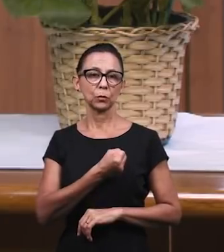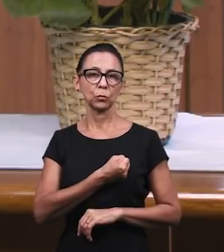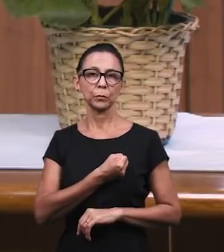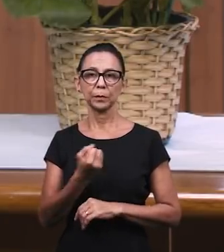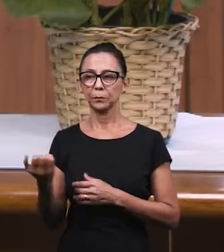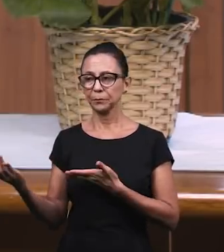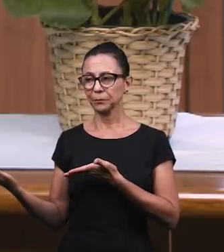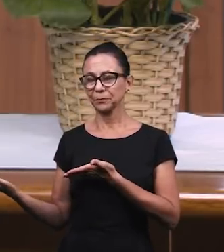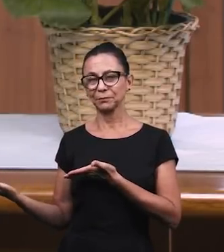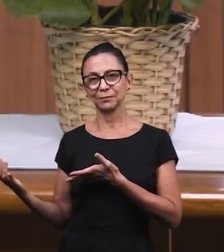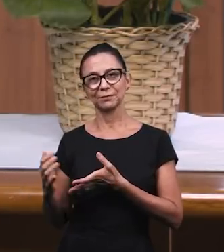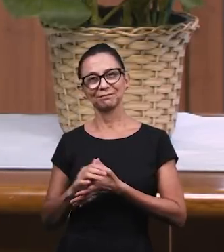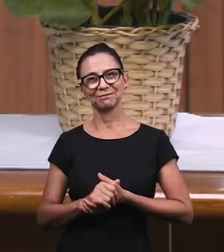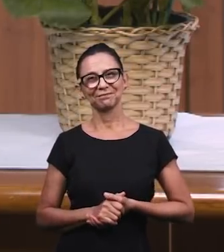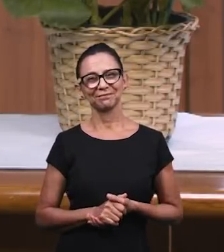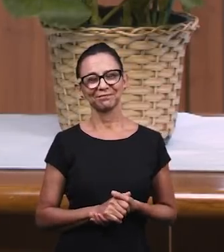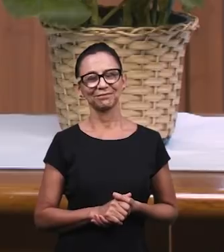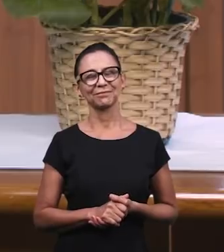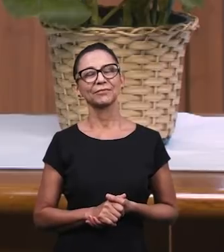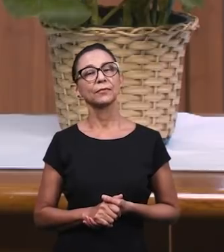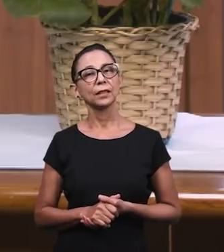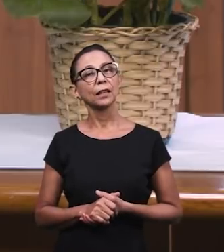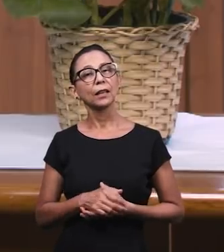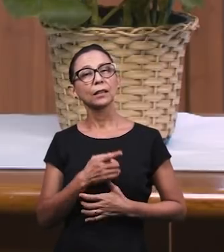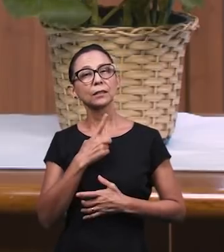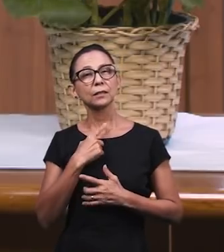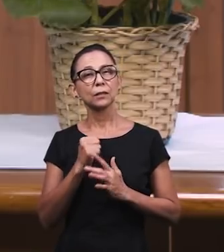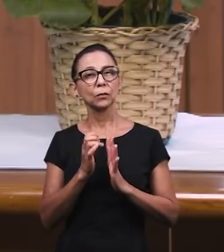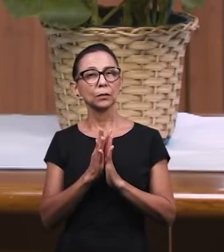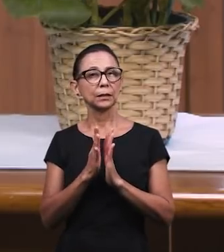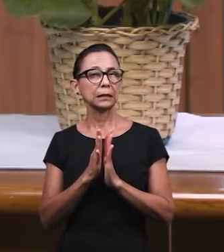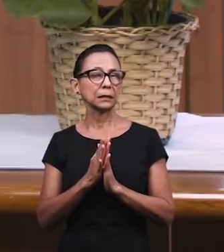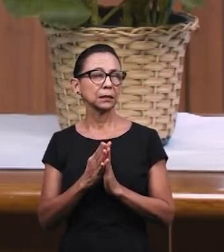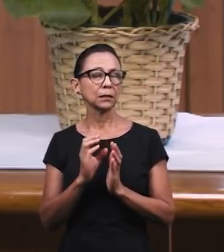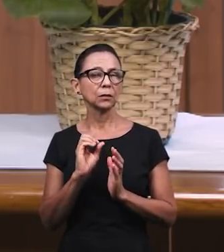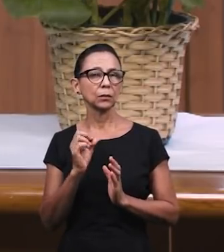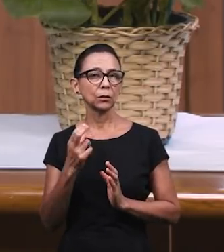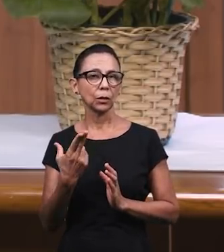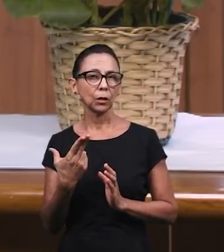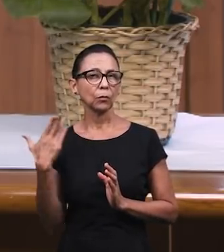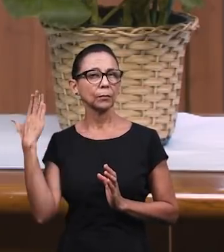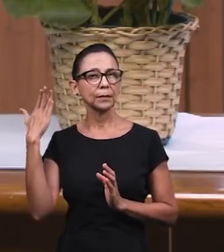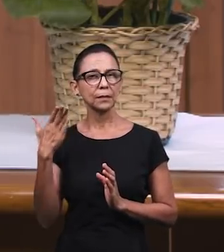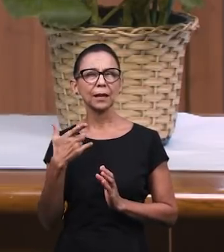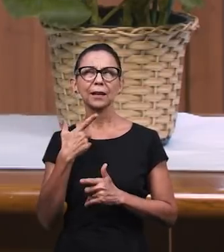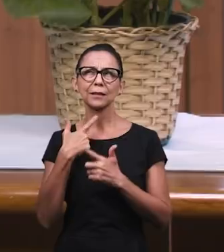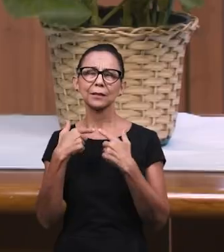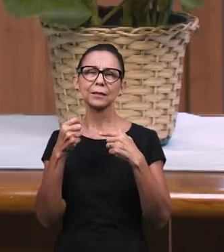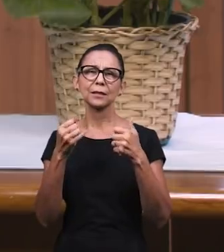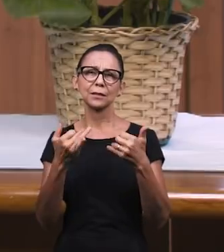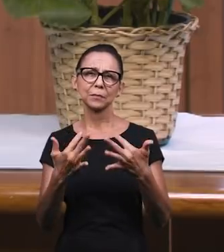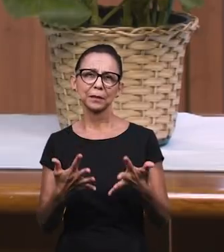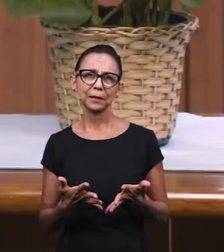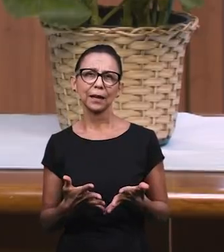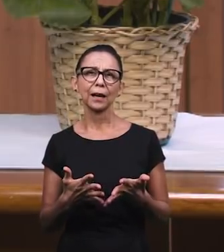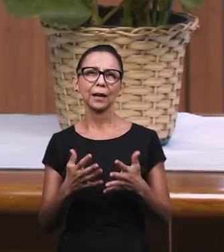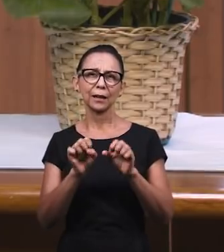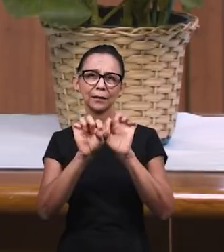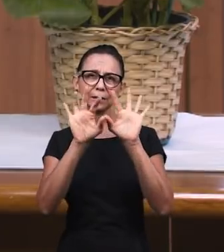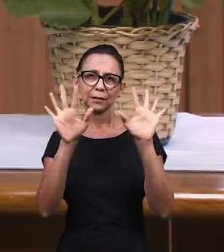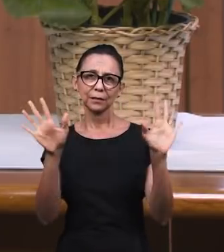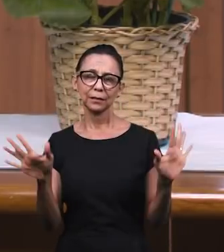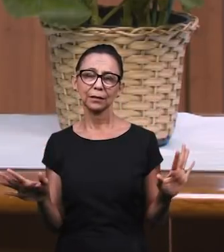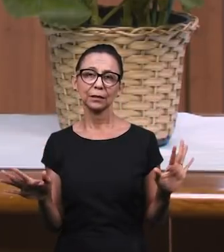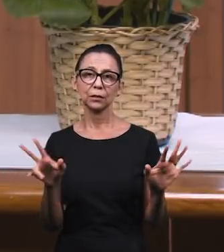nosso telefone 0800 para você que deseja uma oração, uma explicação da palavra. Você pode